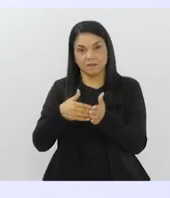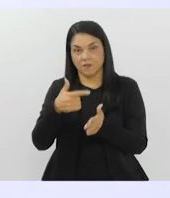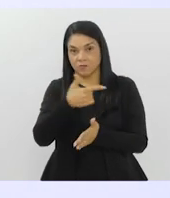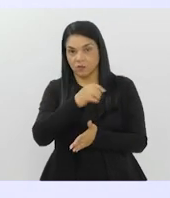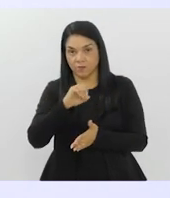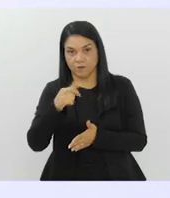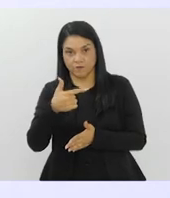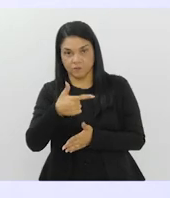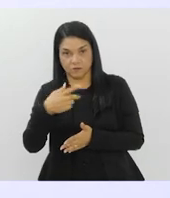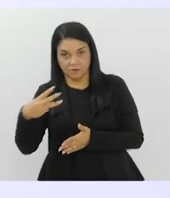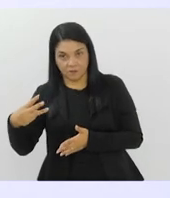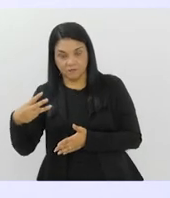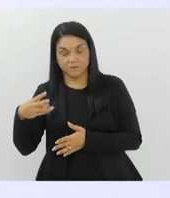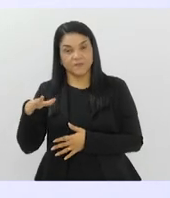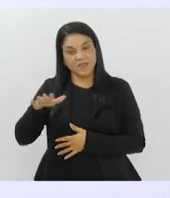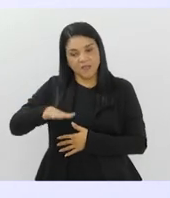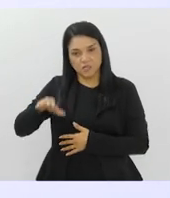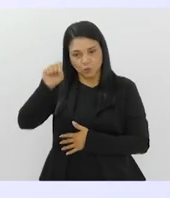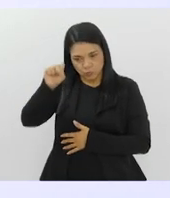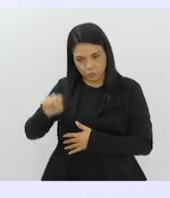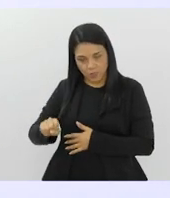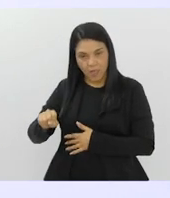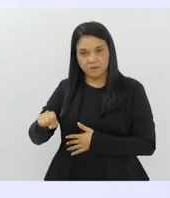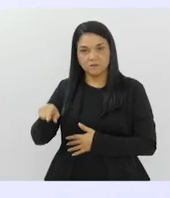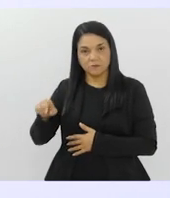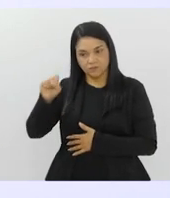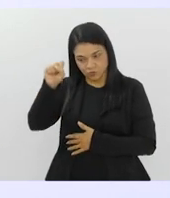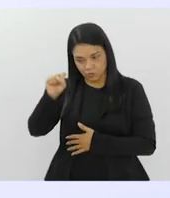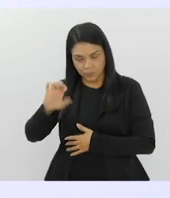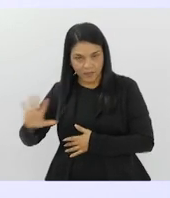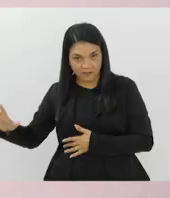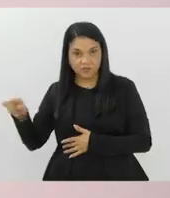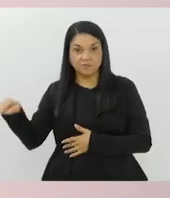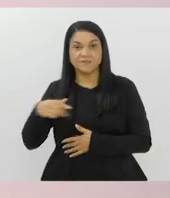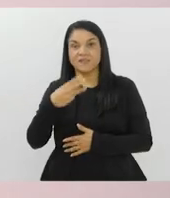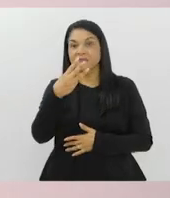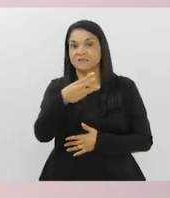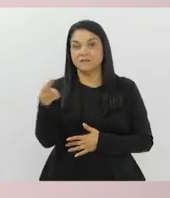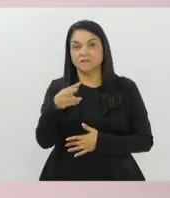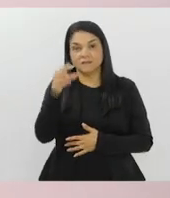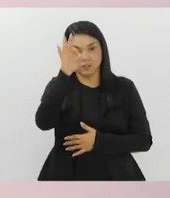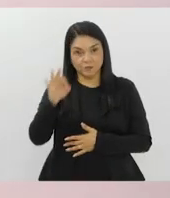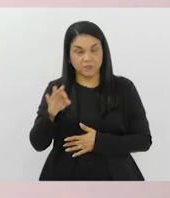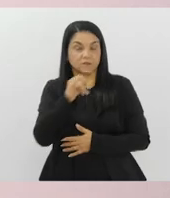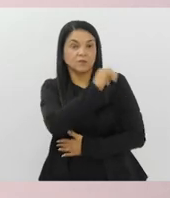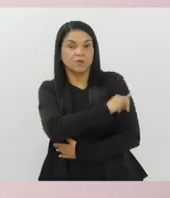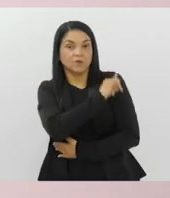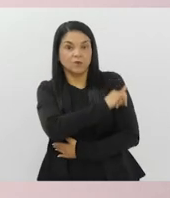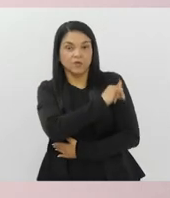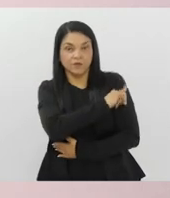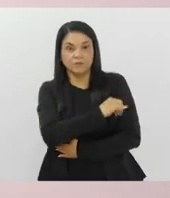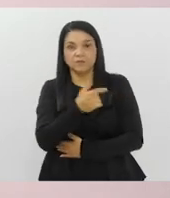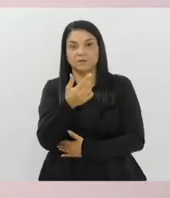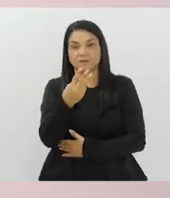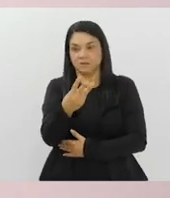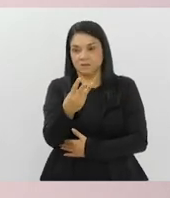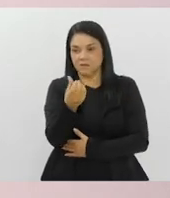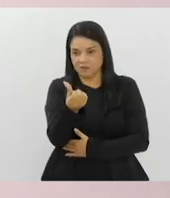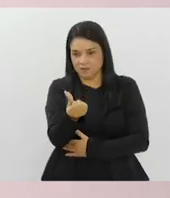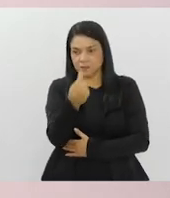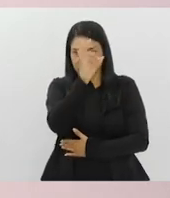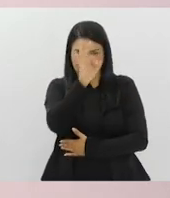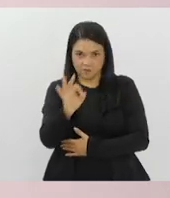região sudeste disso tudo representa 36%. O Rio de Janeiro representa 6% de toda essa